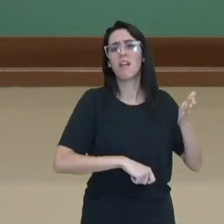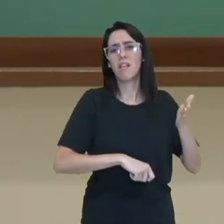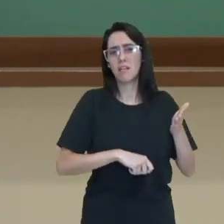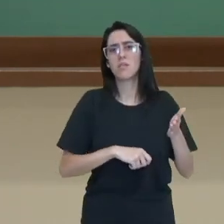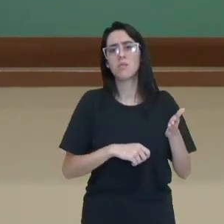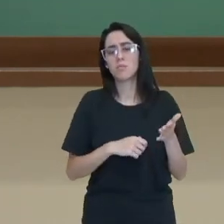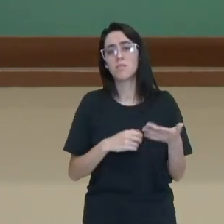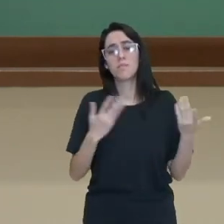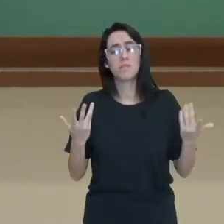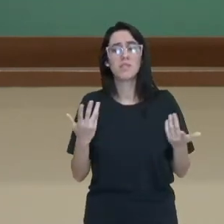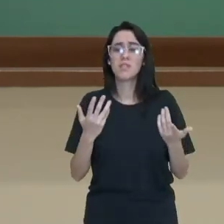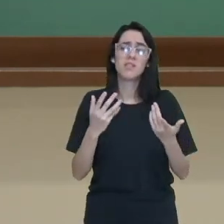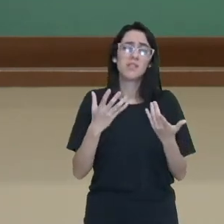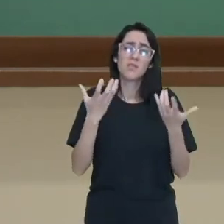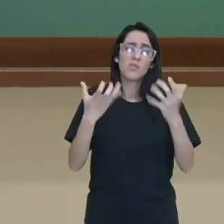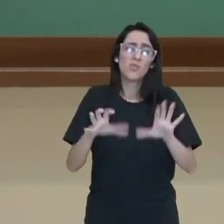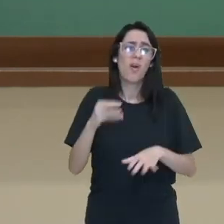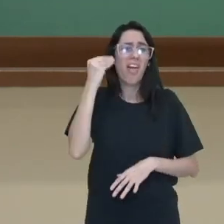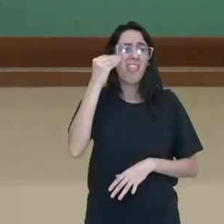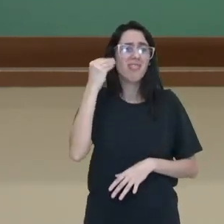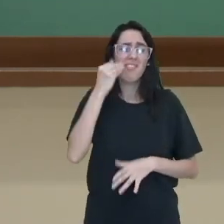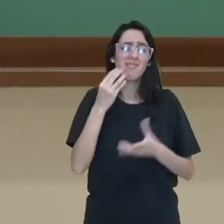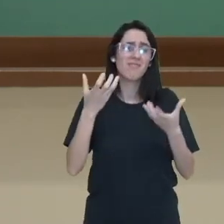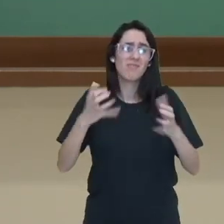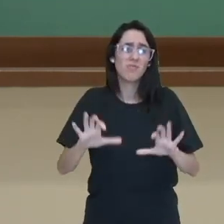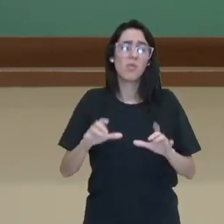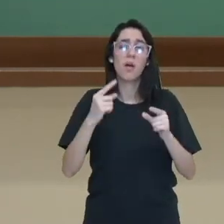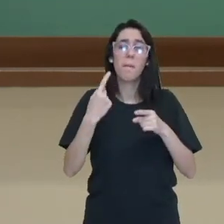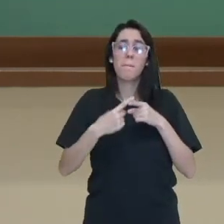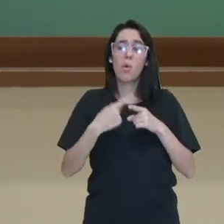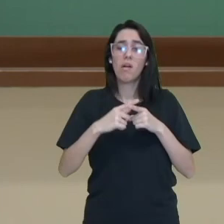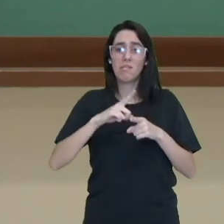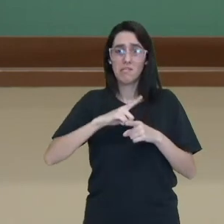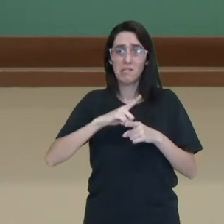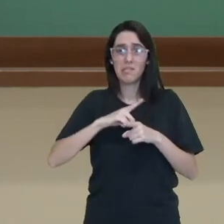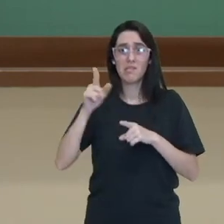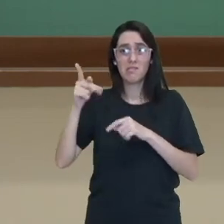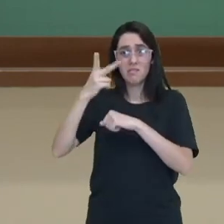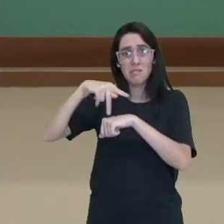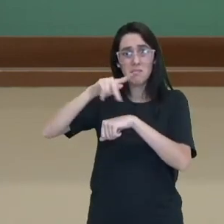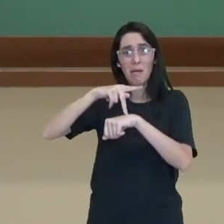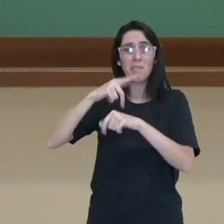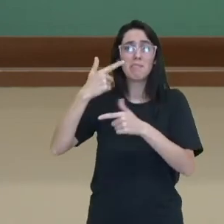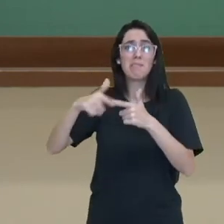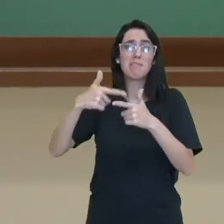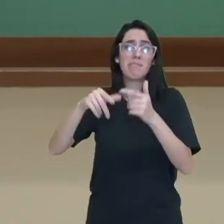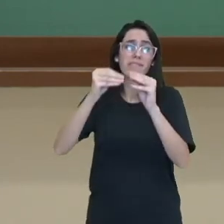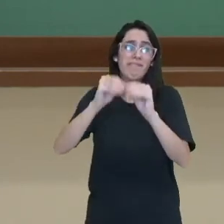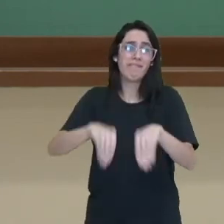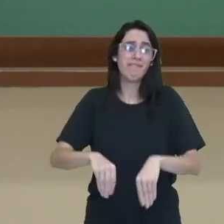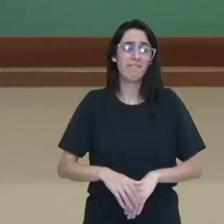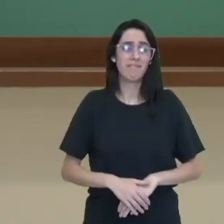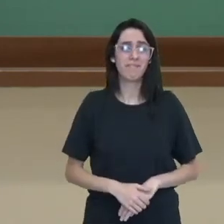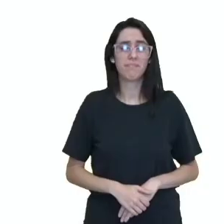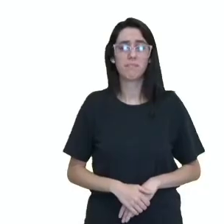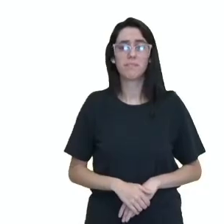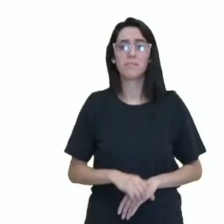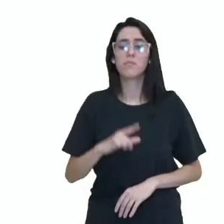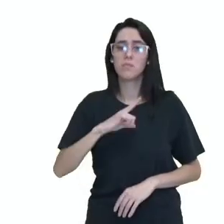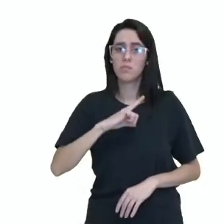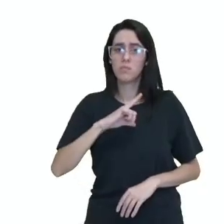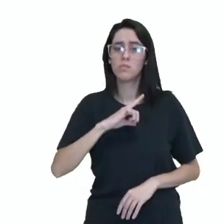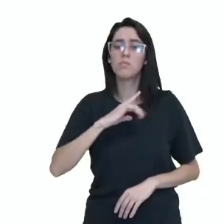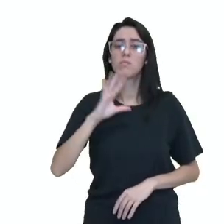não vai querer mais esse tipo de teste, uma vez que uma parte do seu país está inutilizada. As sequelas provocadas